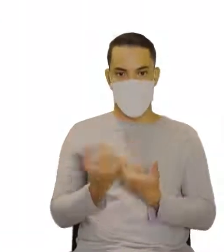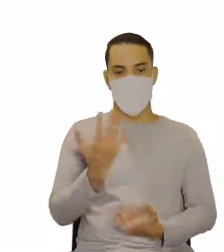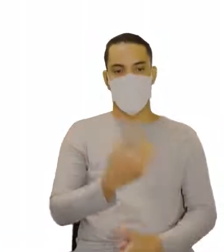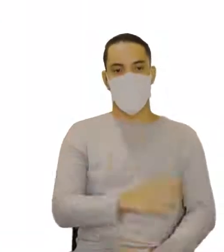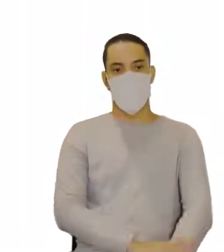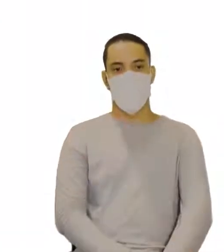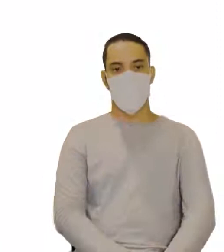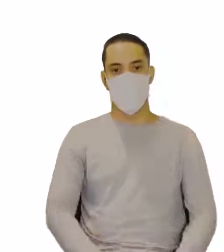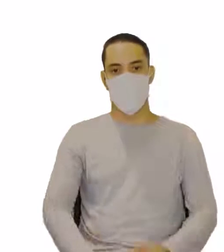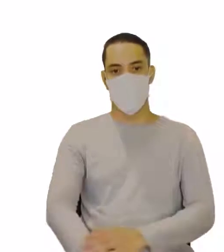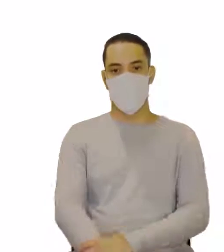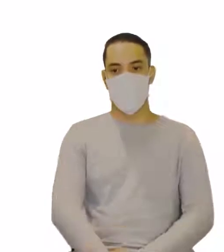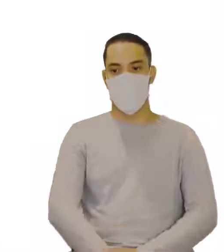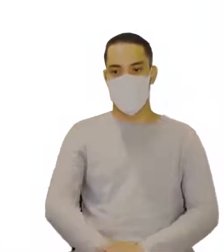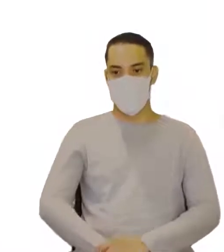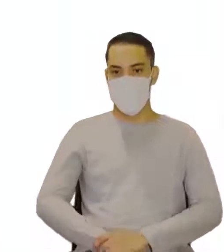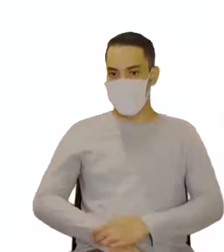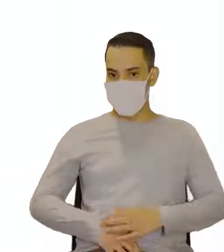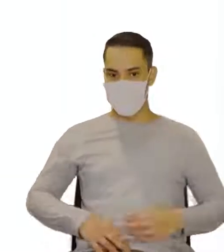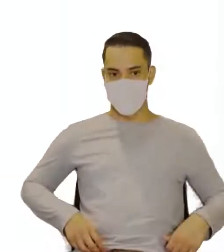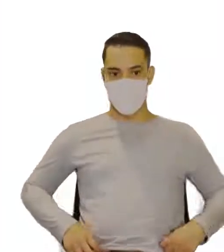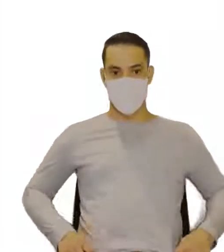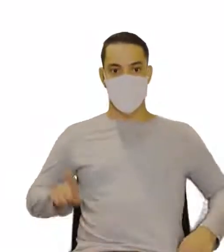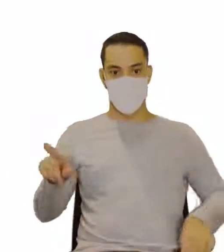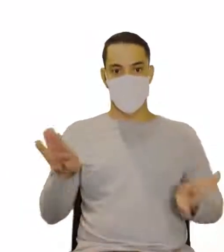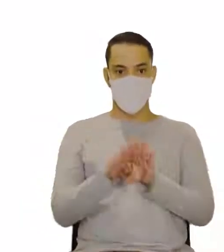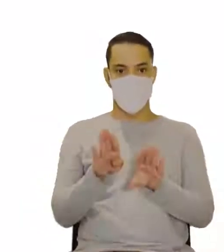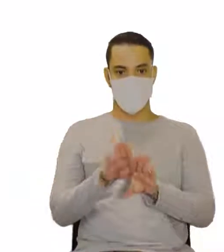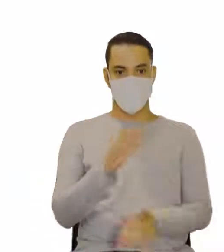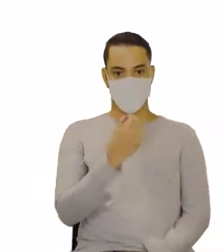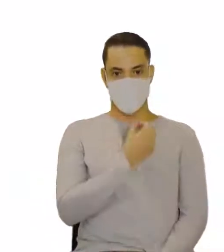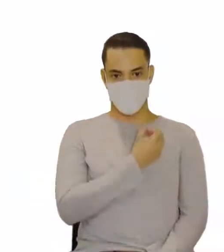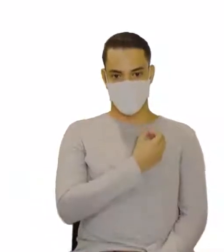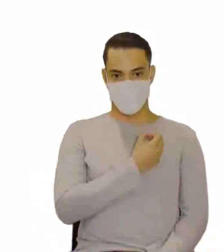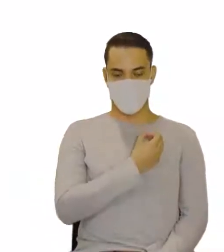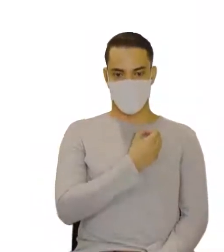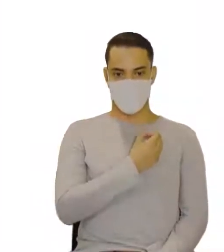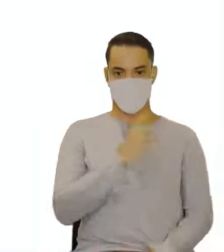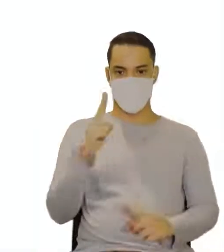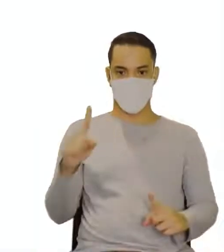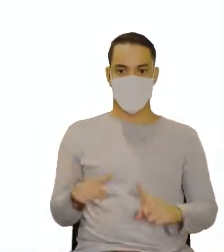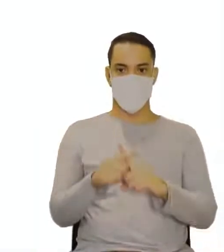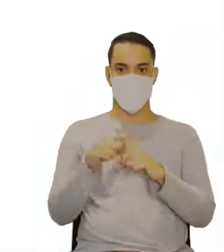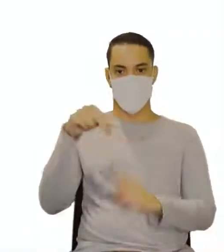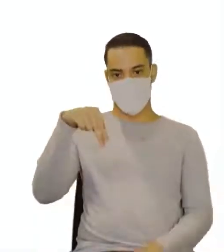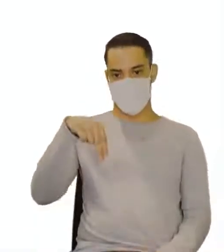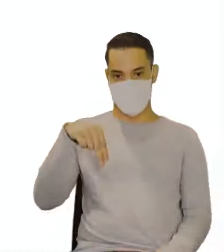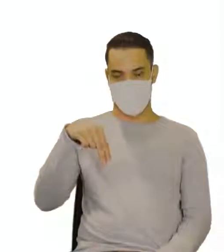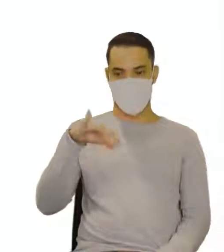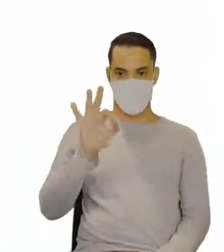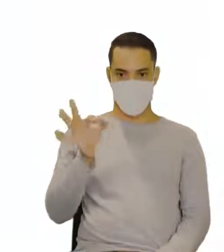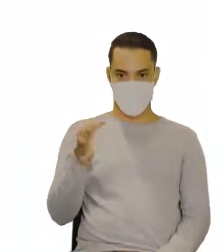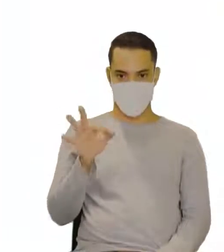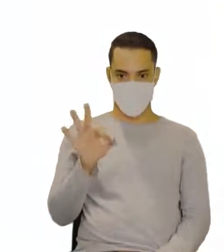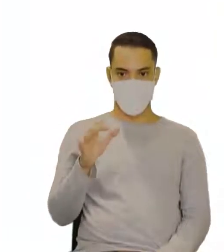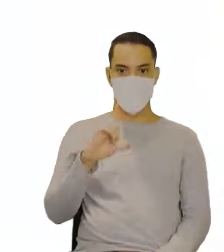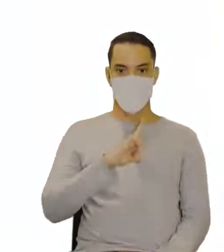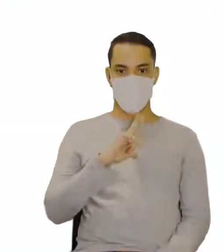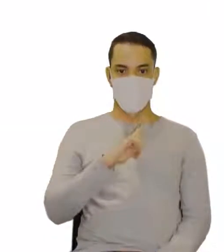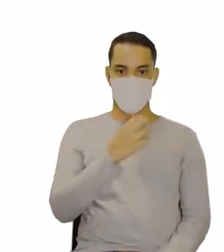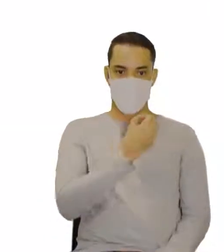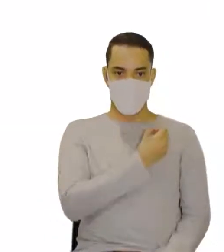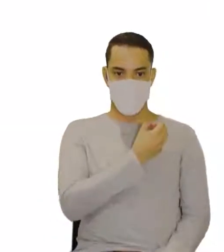também equivalente é o número de resistências internas vezes N, ok? Isso aí quando você tem